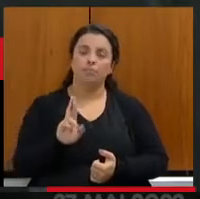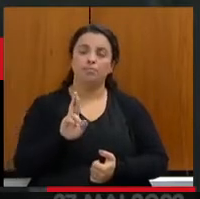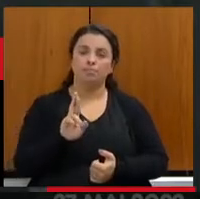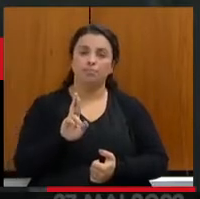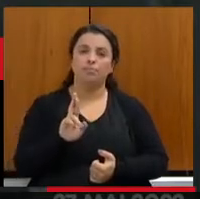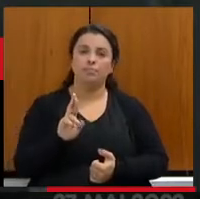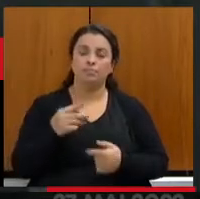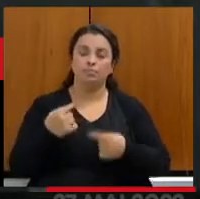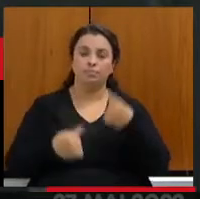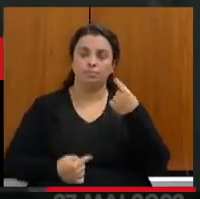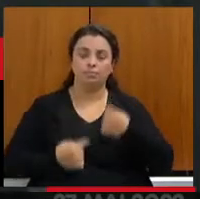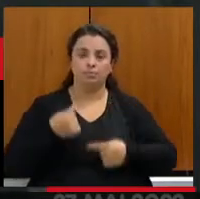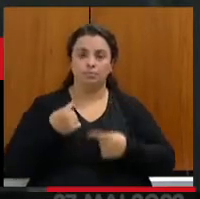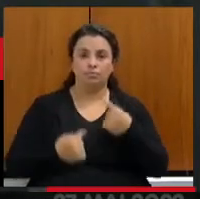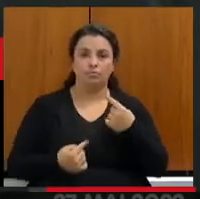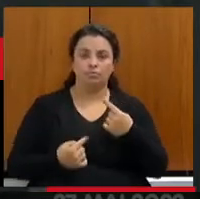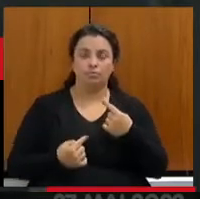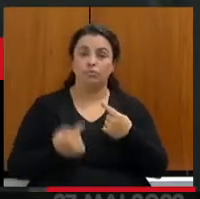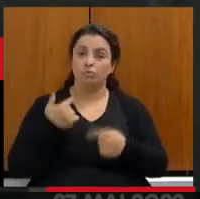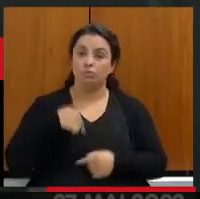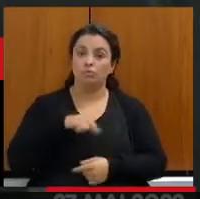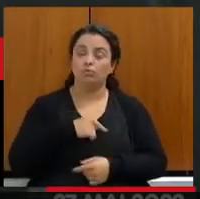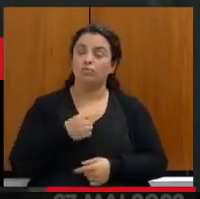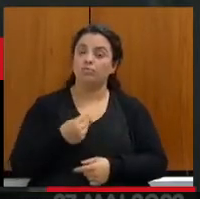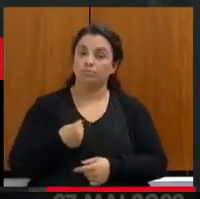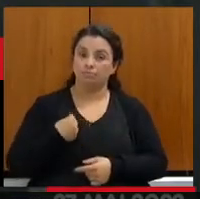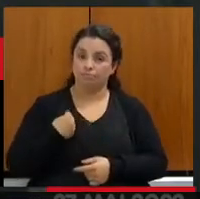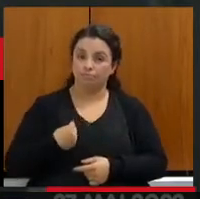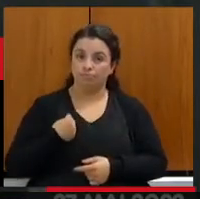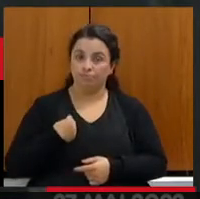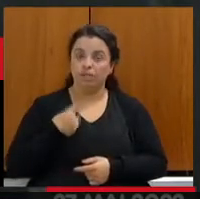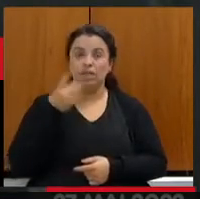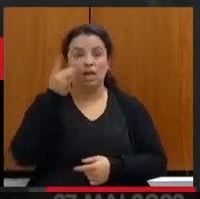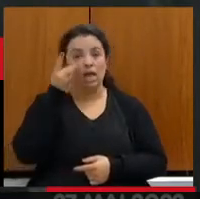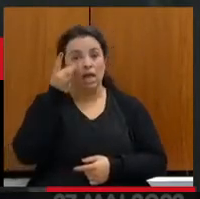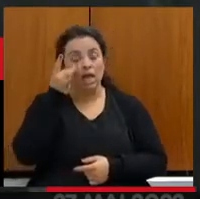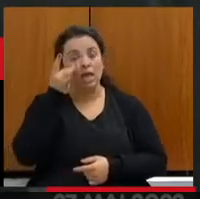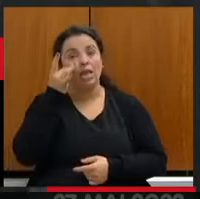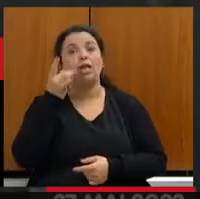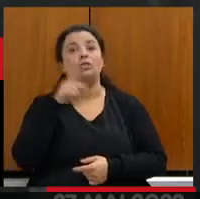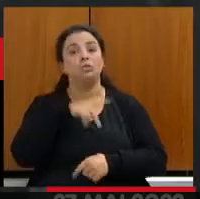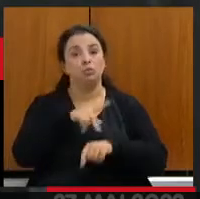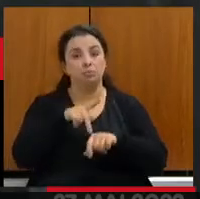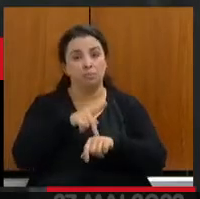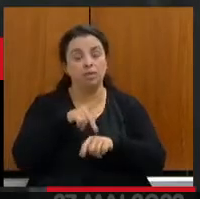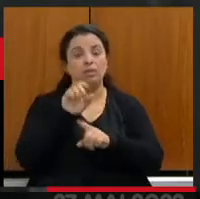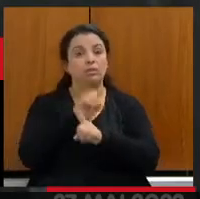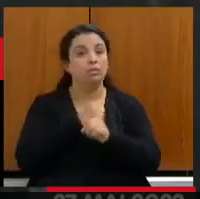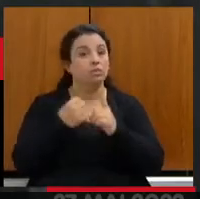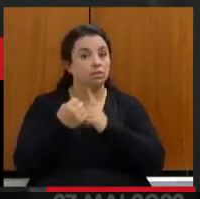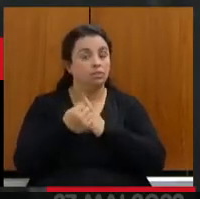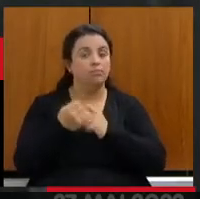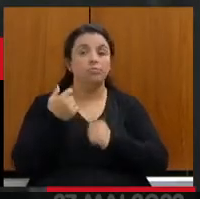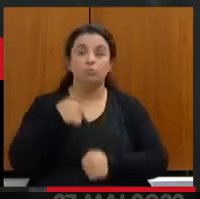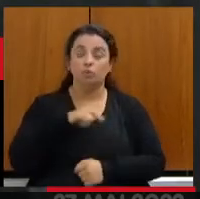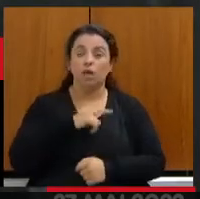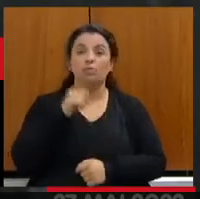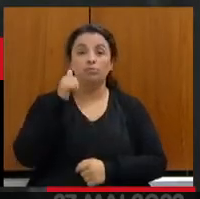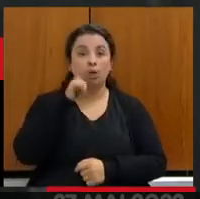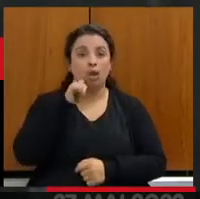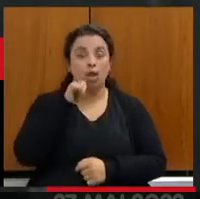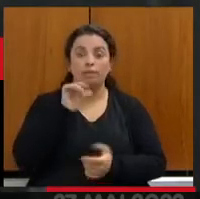política em nossa realidade em nosso país na sociedade nós mulheres reais